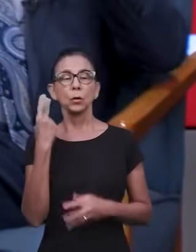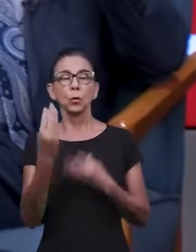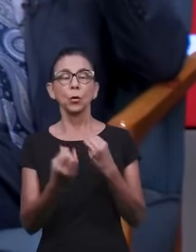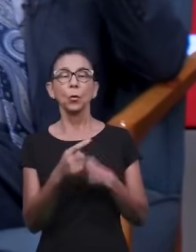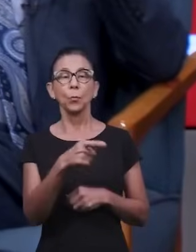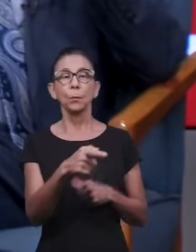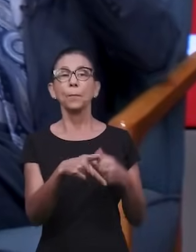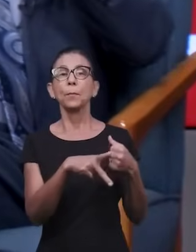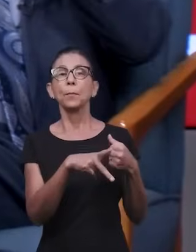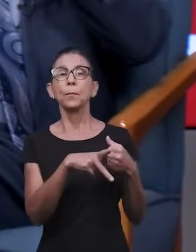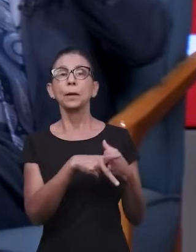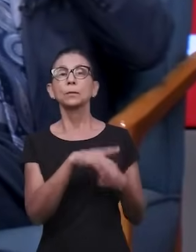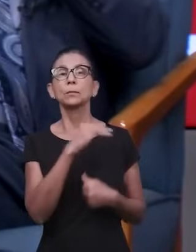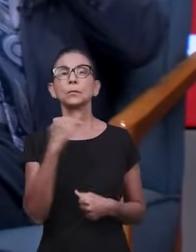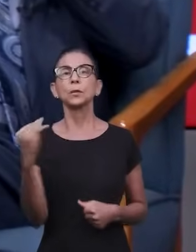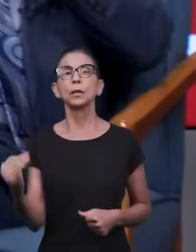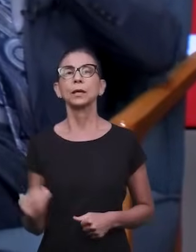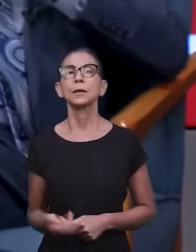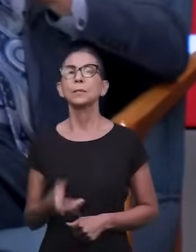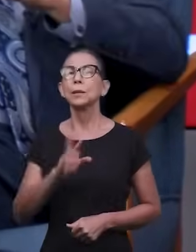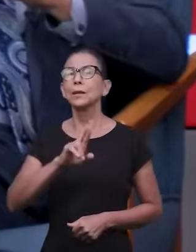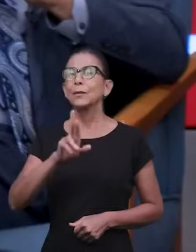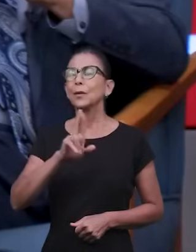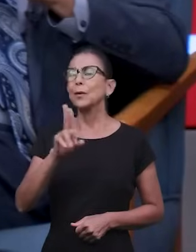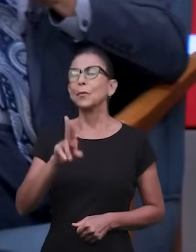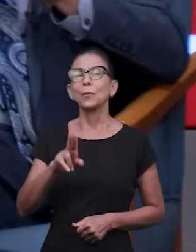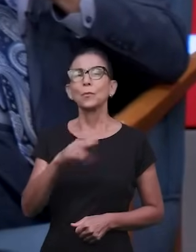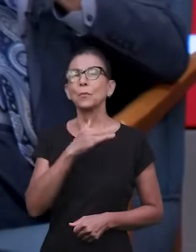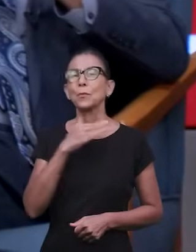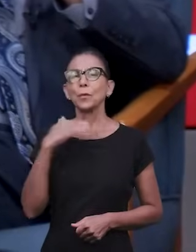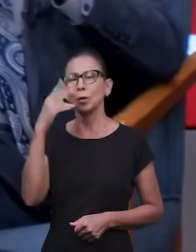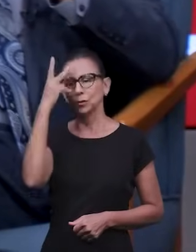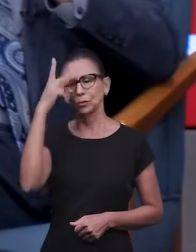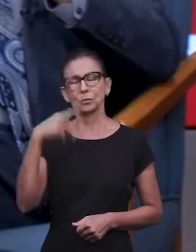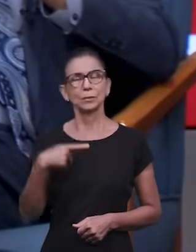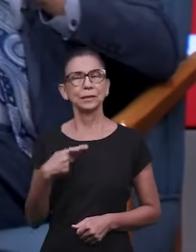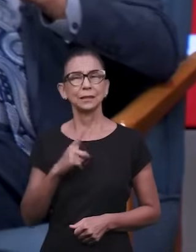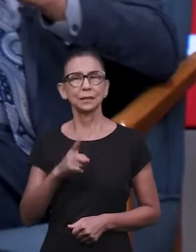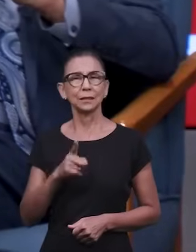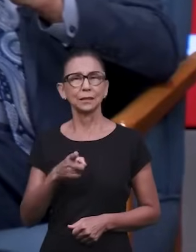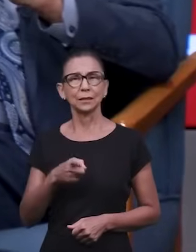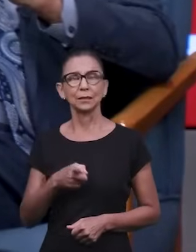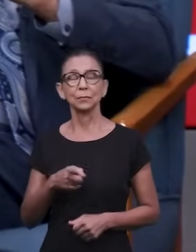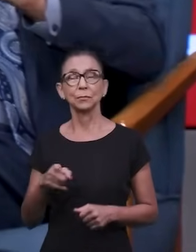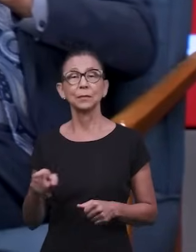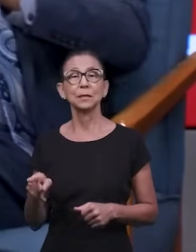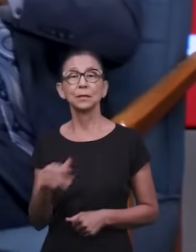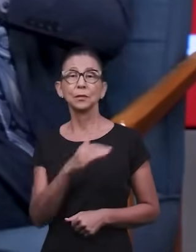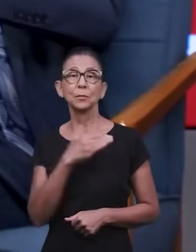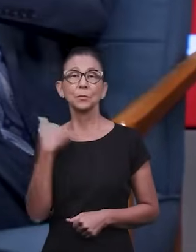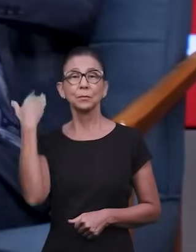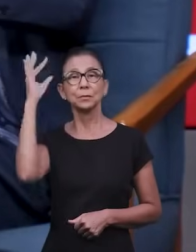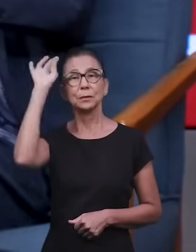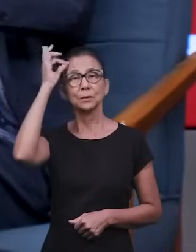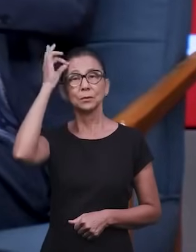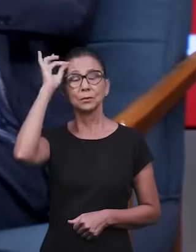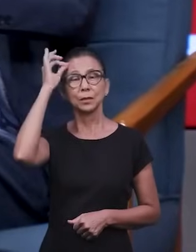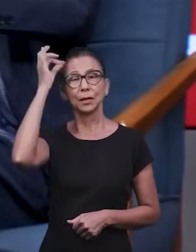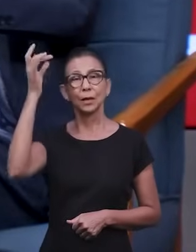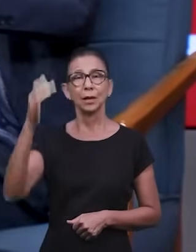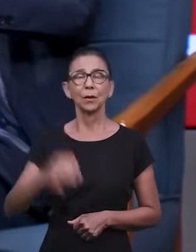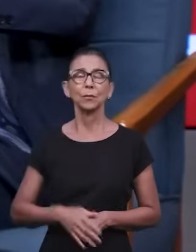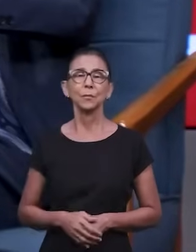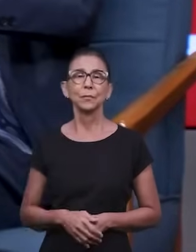do anterior porque agora ele tinha que ser dependente do Espírito Santo aí Jesus já está apontando